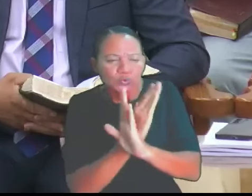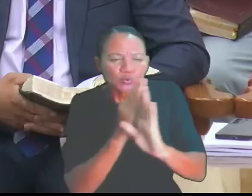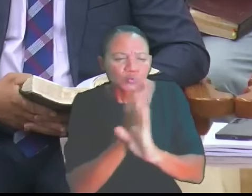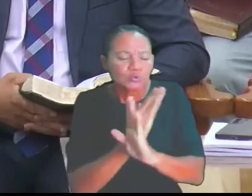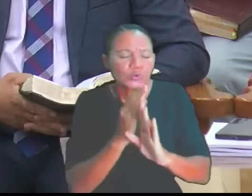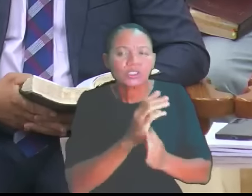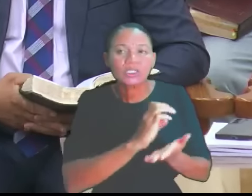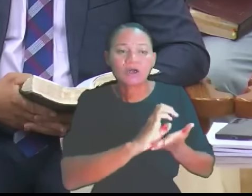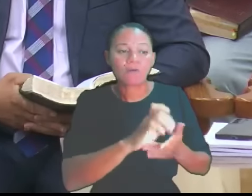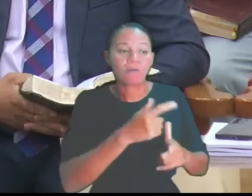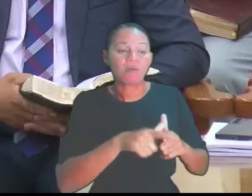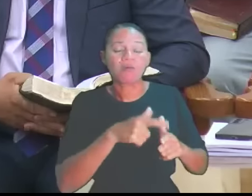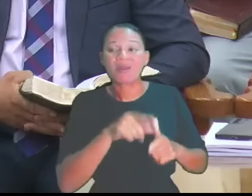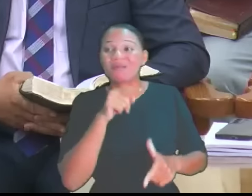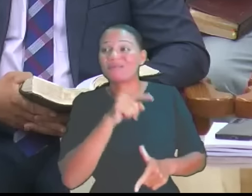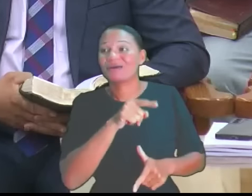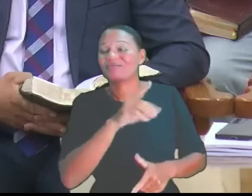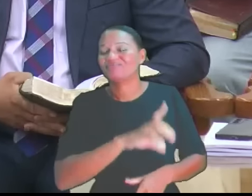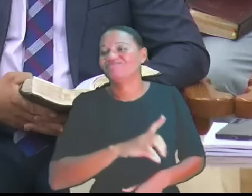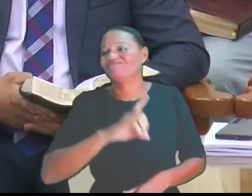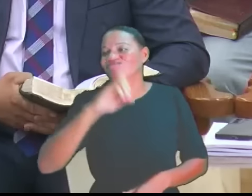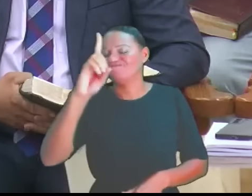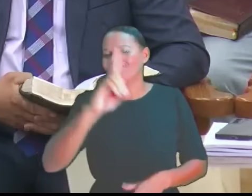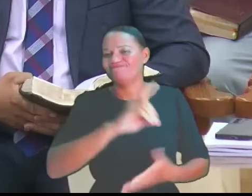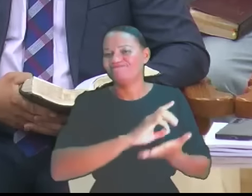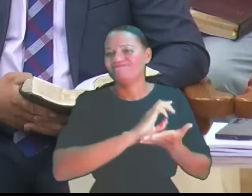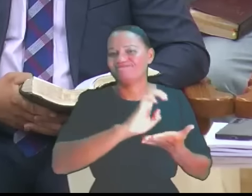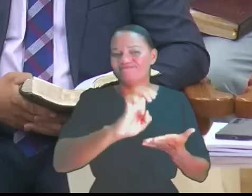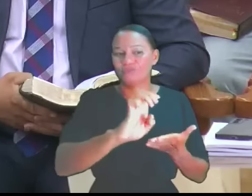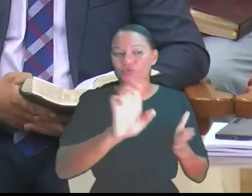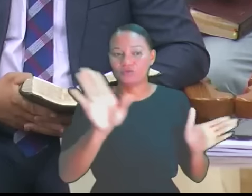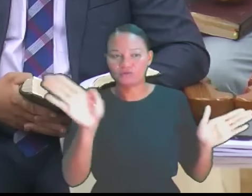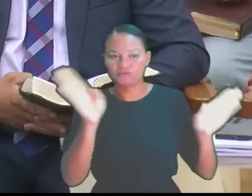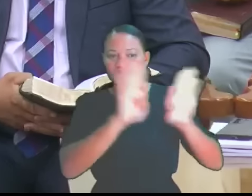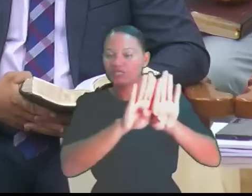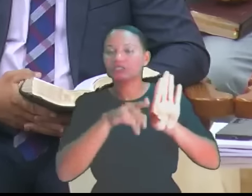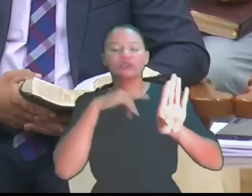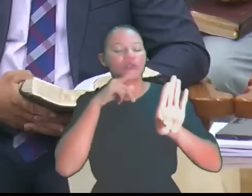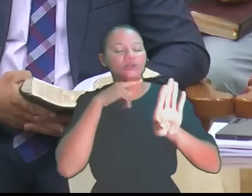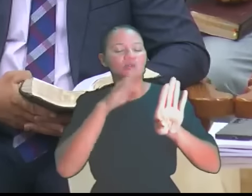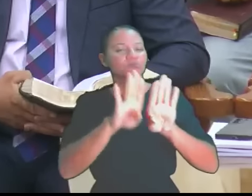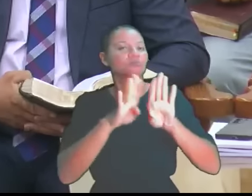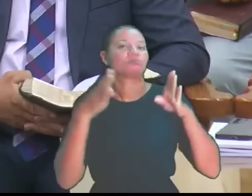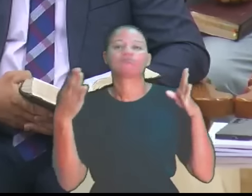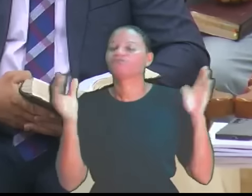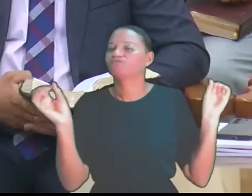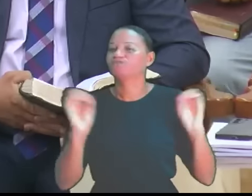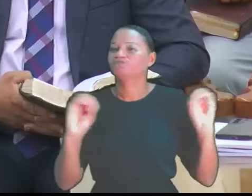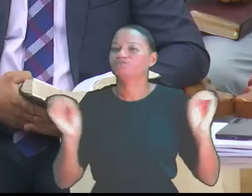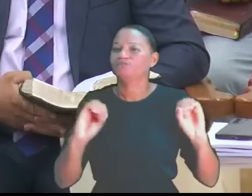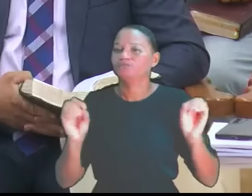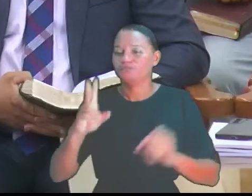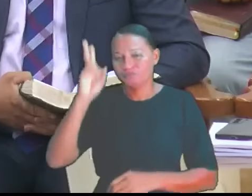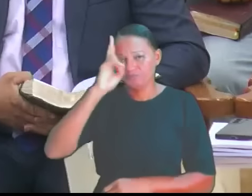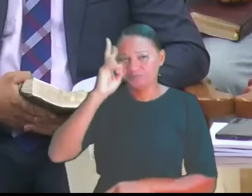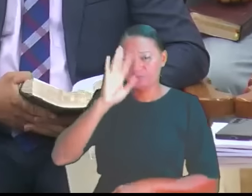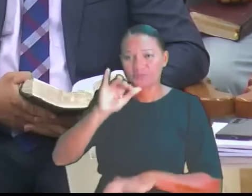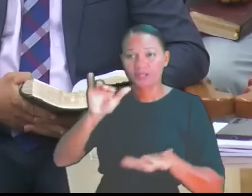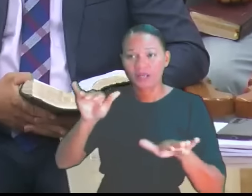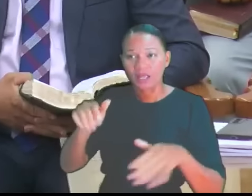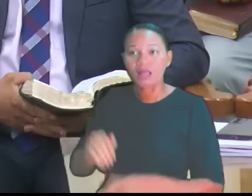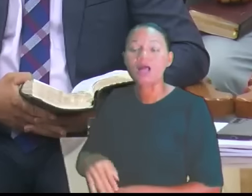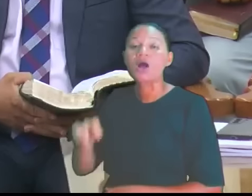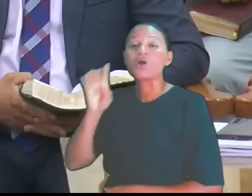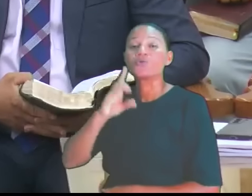Foi ele que fechou. E quando ele fecha, ninguém abre. Irmão, deixa eu lembrar você uma coisa: o diabo só